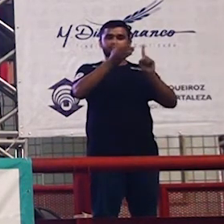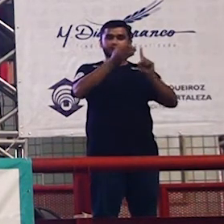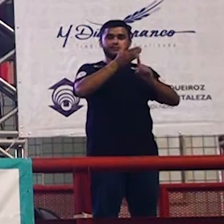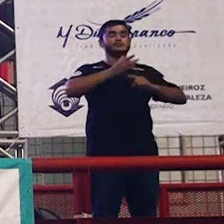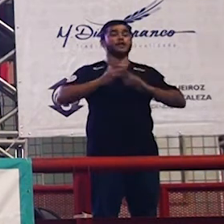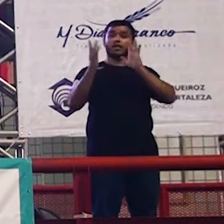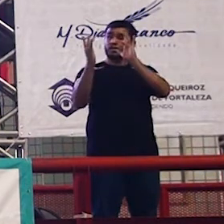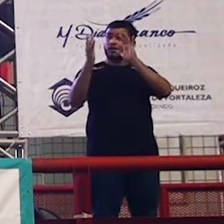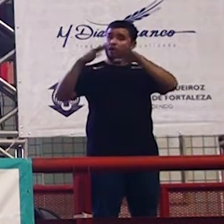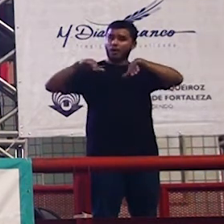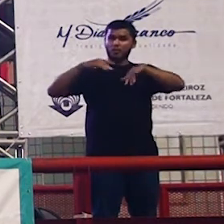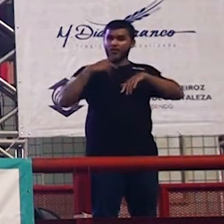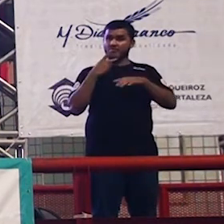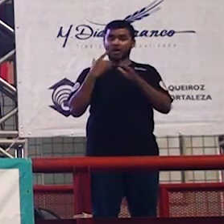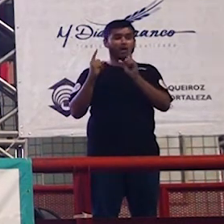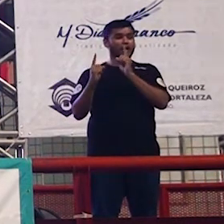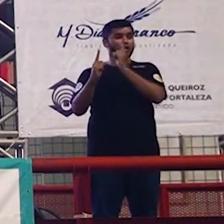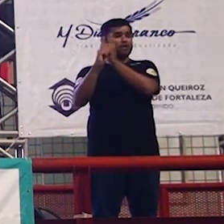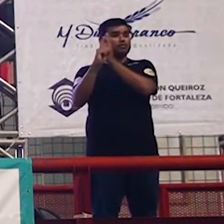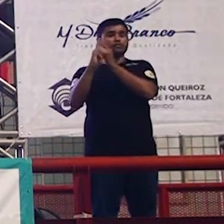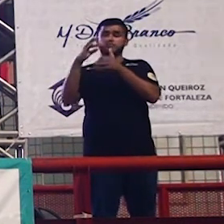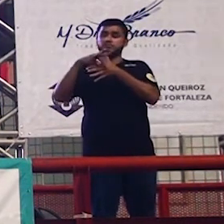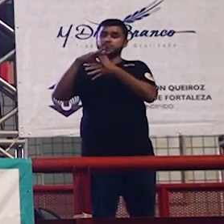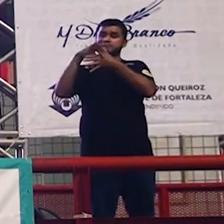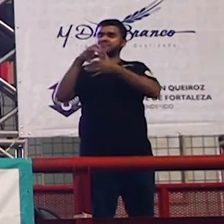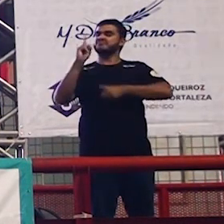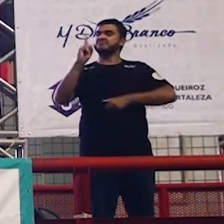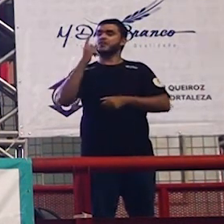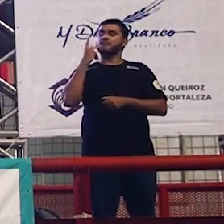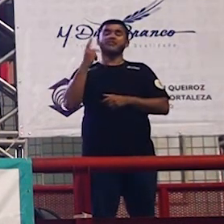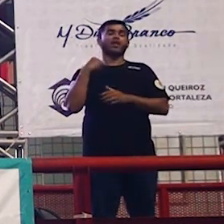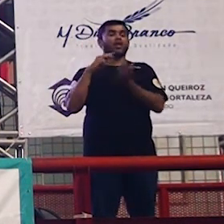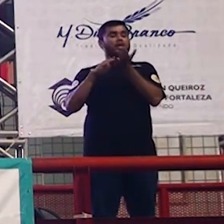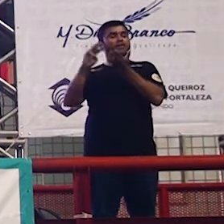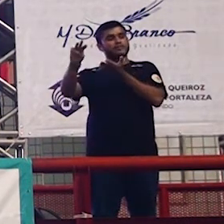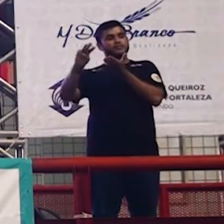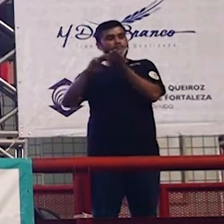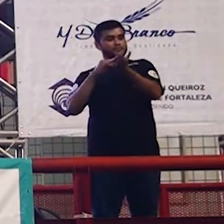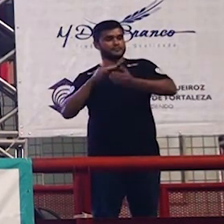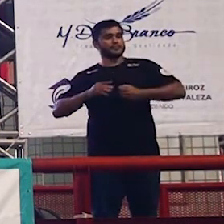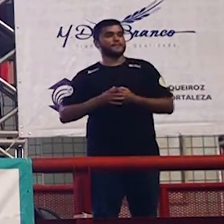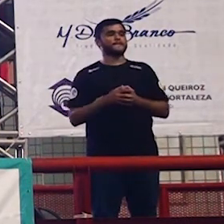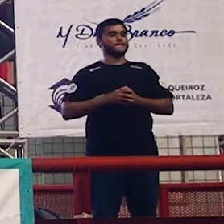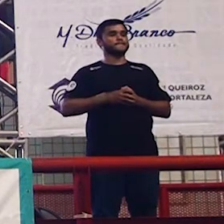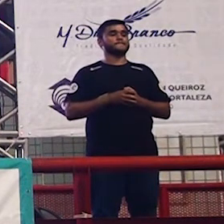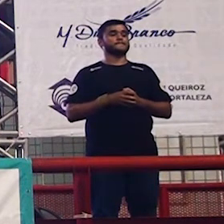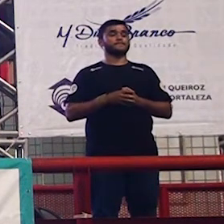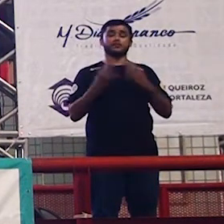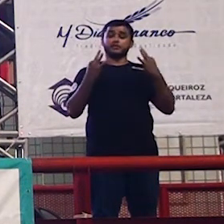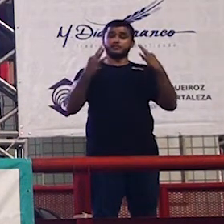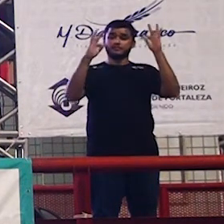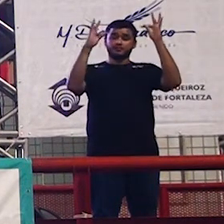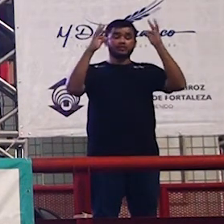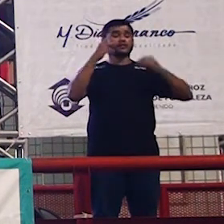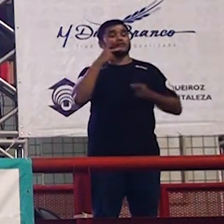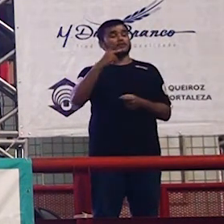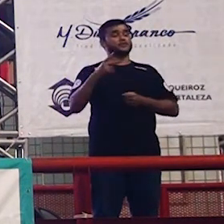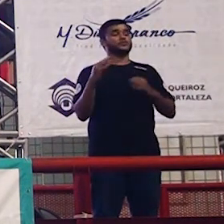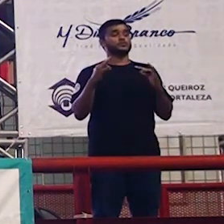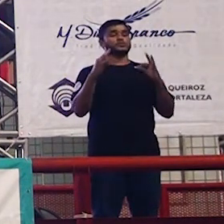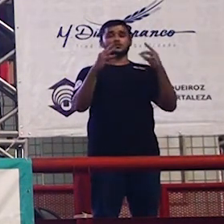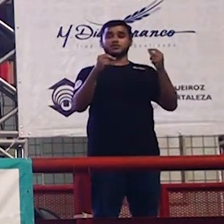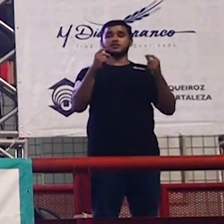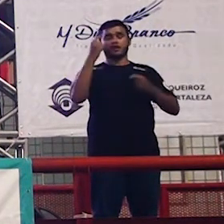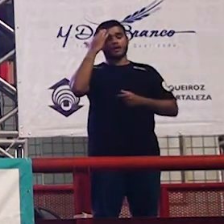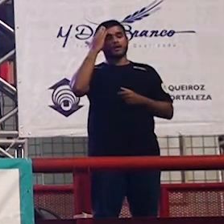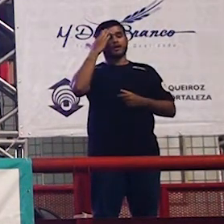A tirinha denota a postura assumida por seu produtor frente ao uso social da tecnologia para fins de